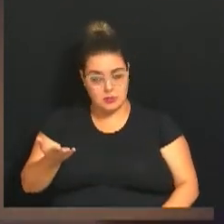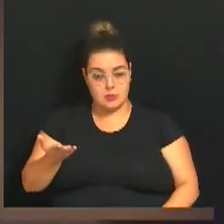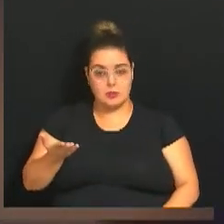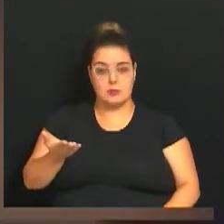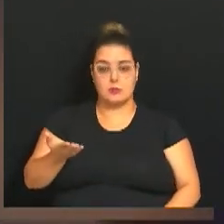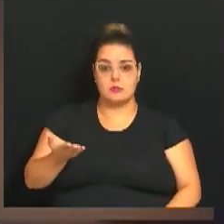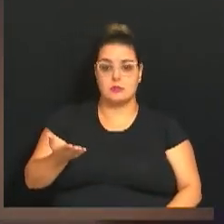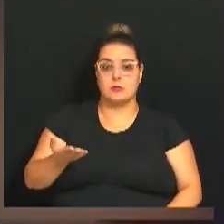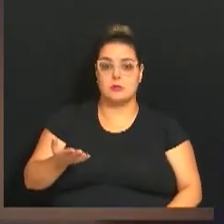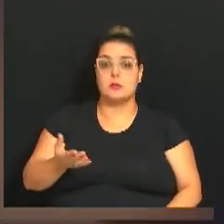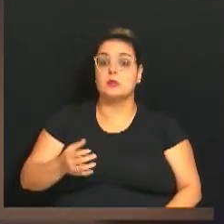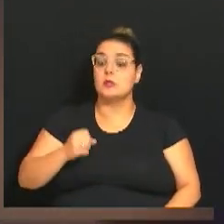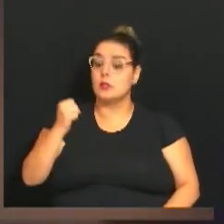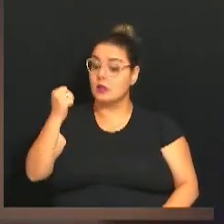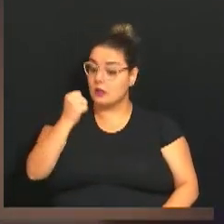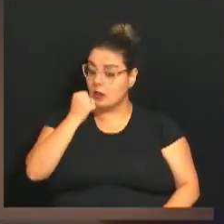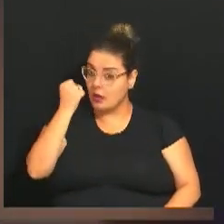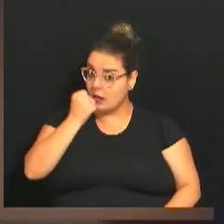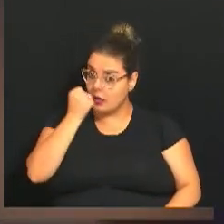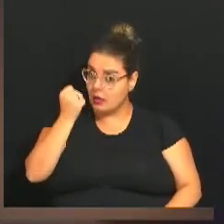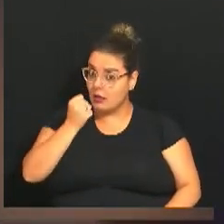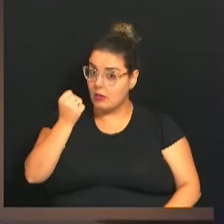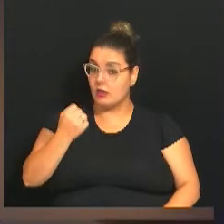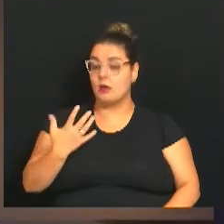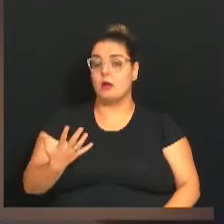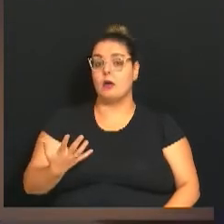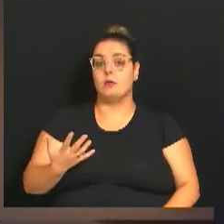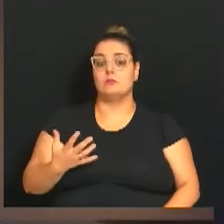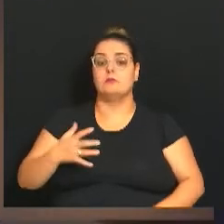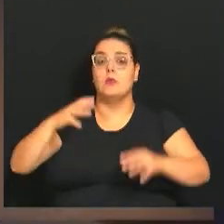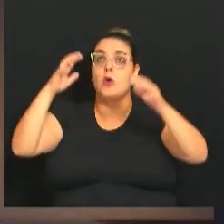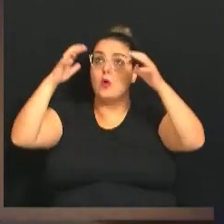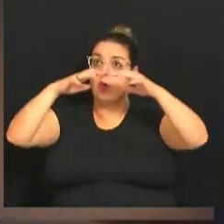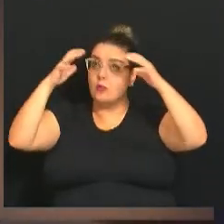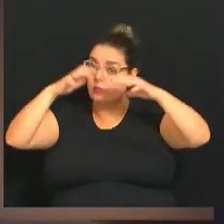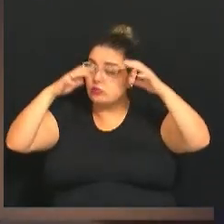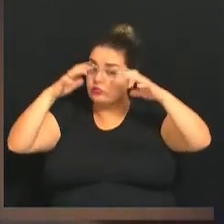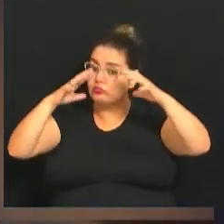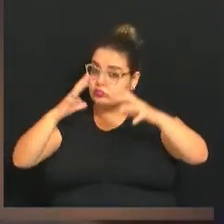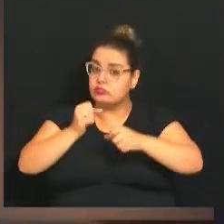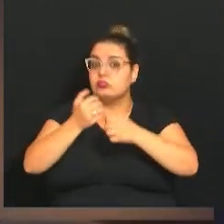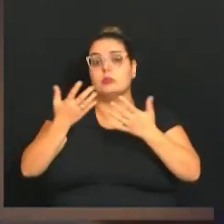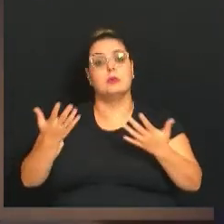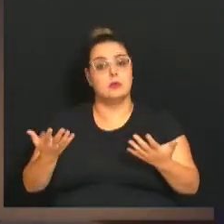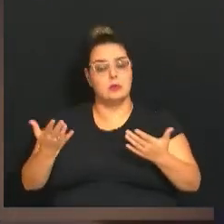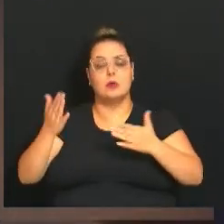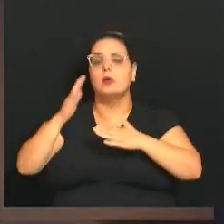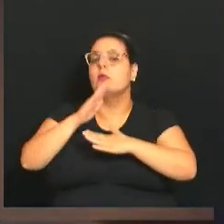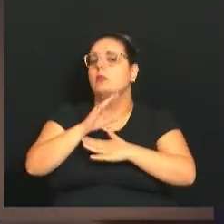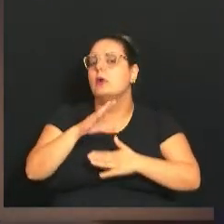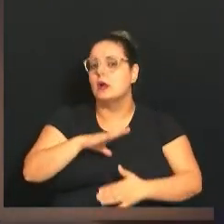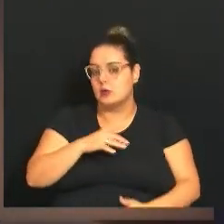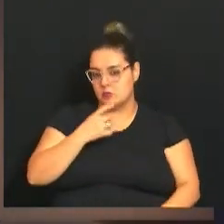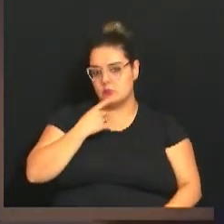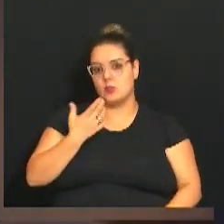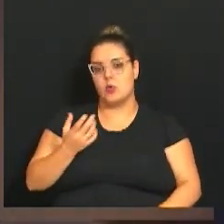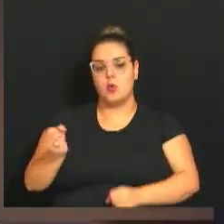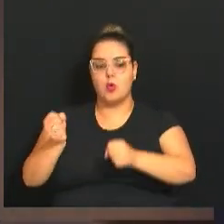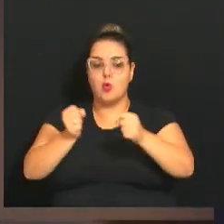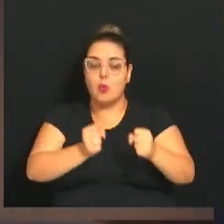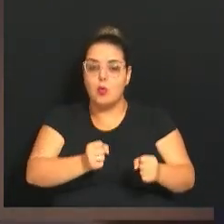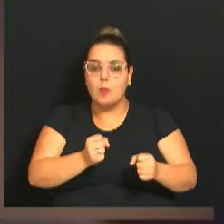se agravado esses eventos extremos e uma Câmara Municipal, um poder